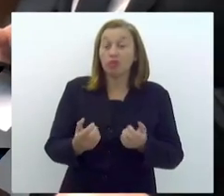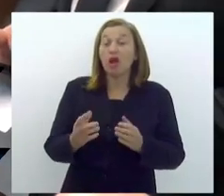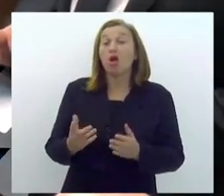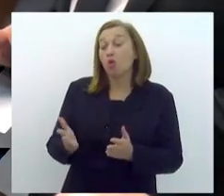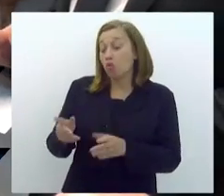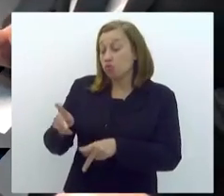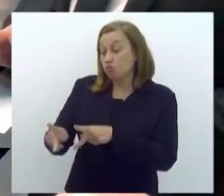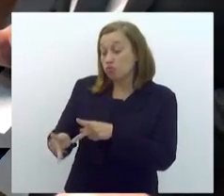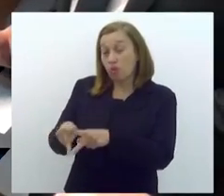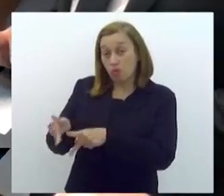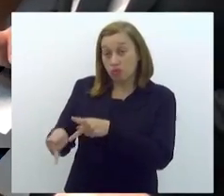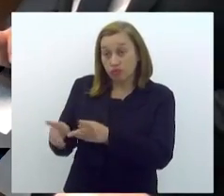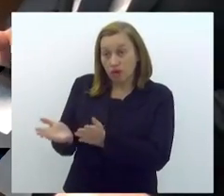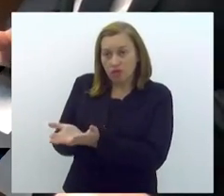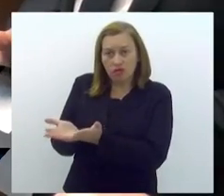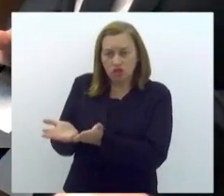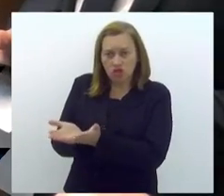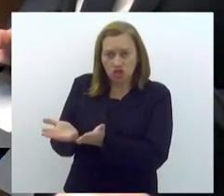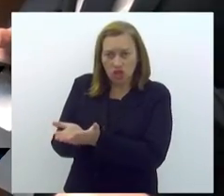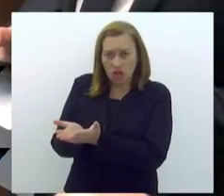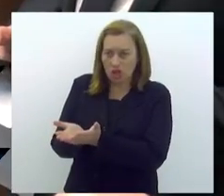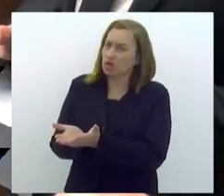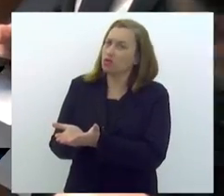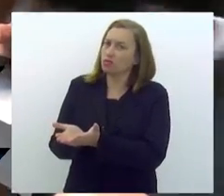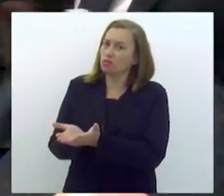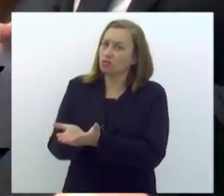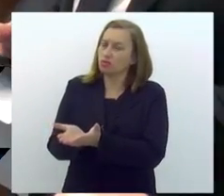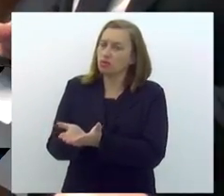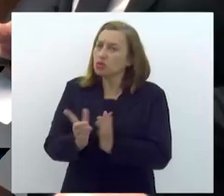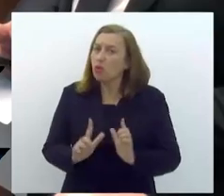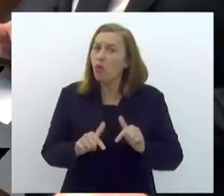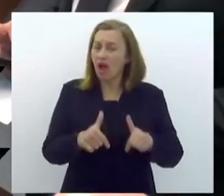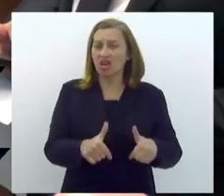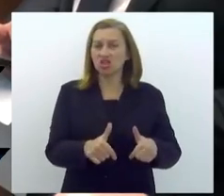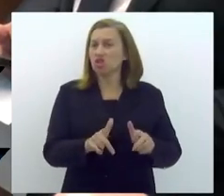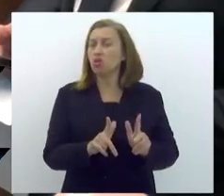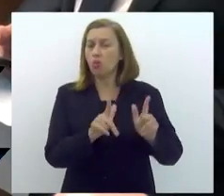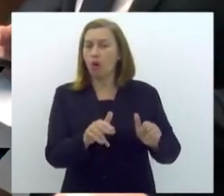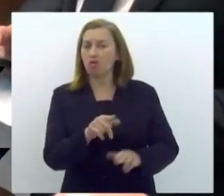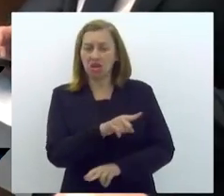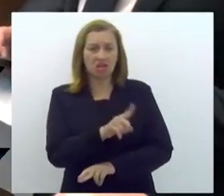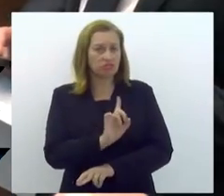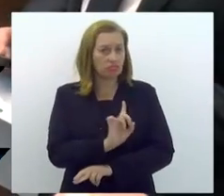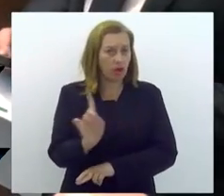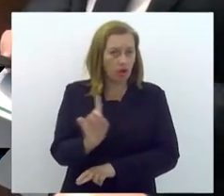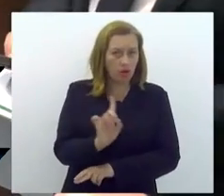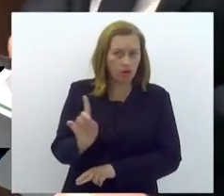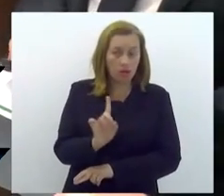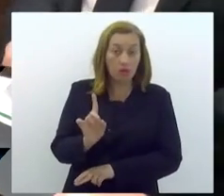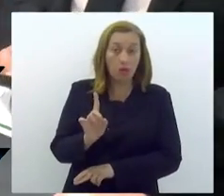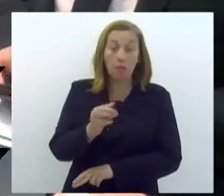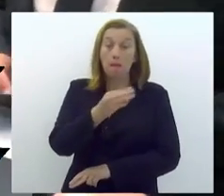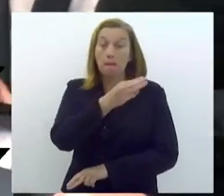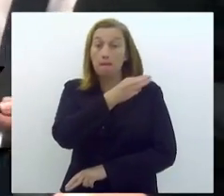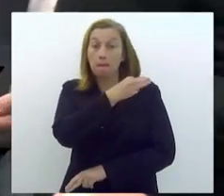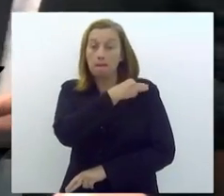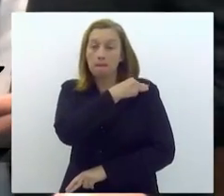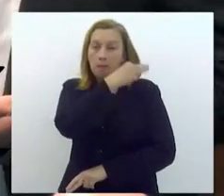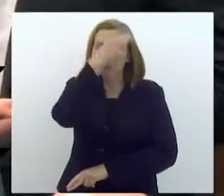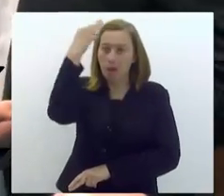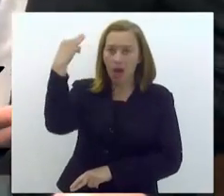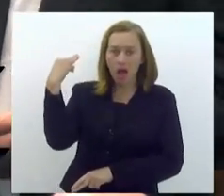Maria tem a Maria Maria disse